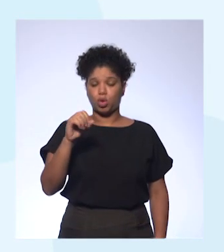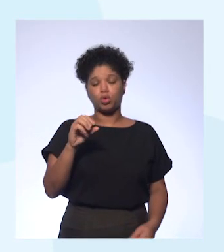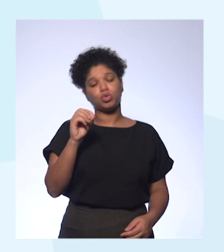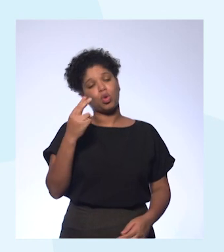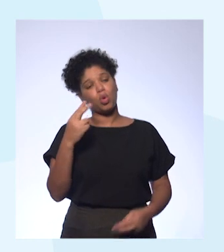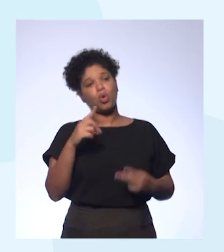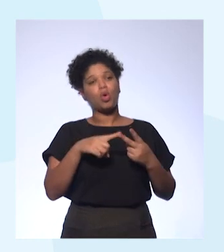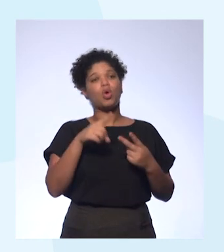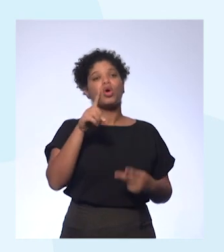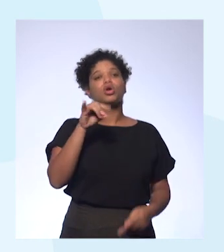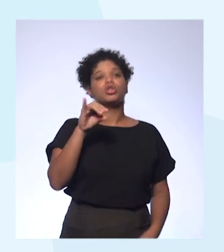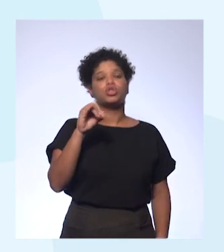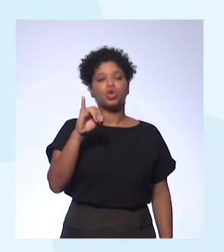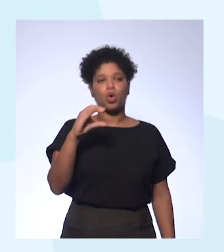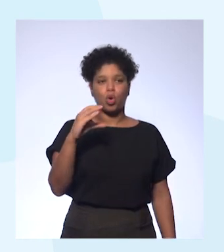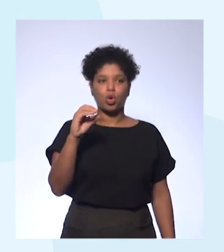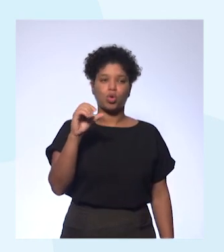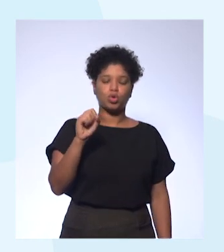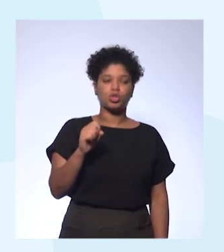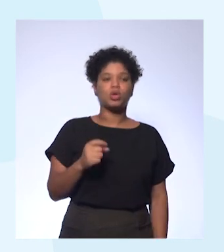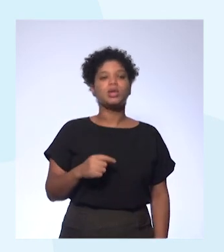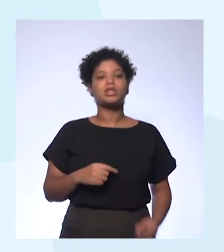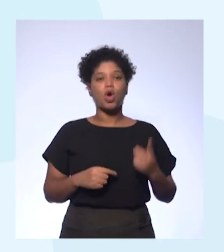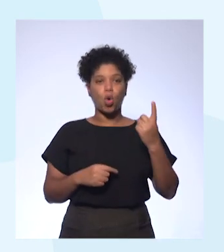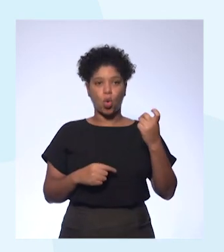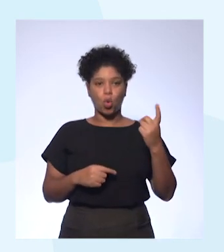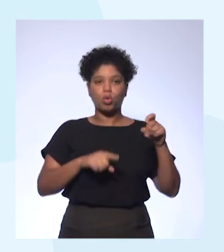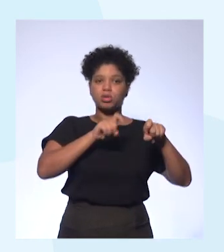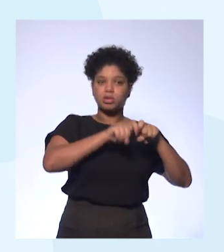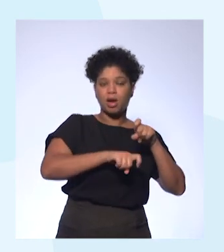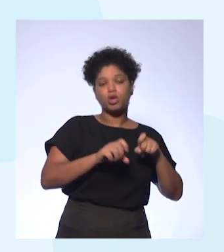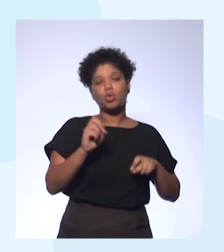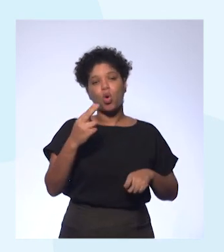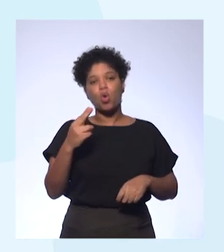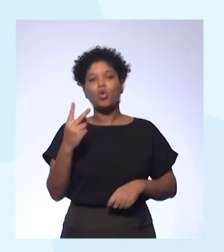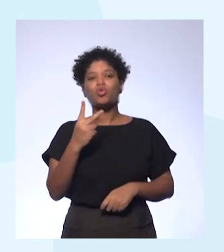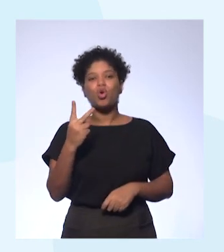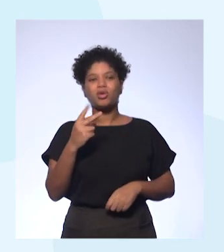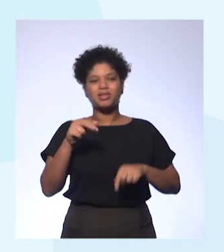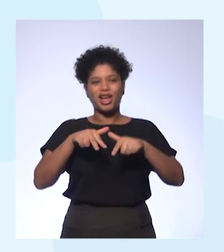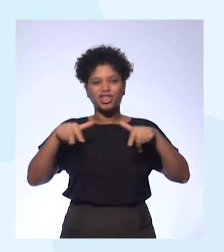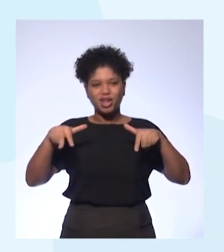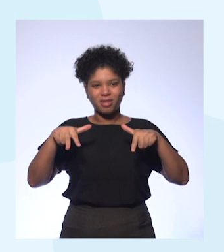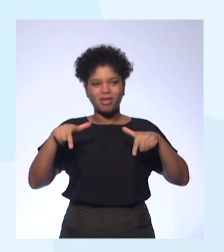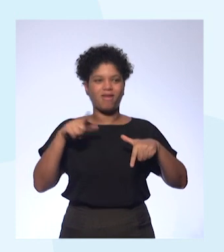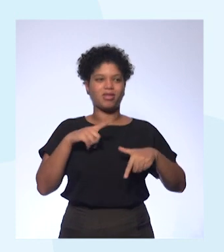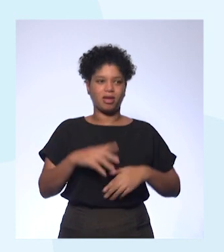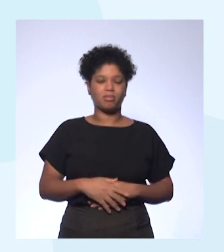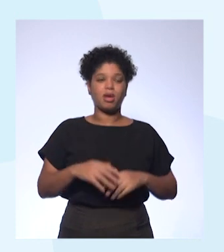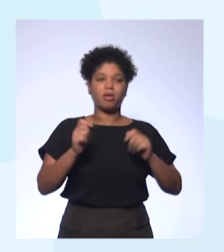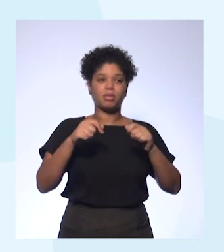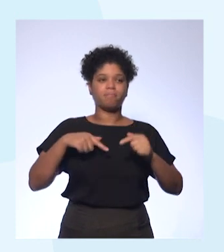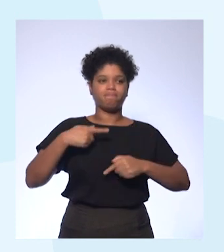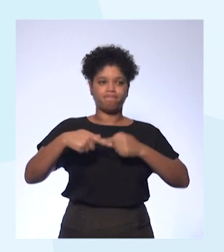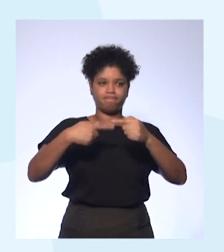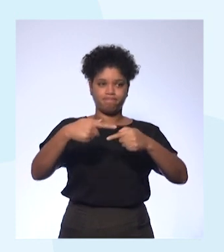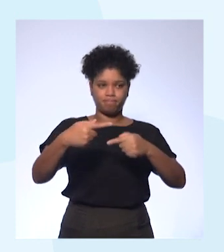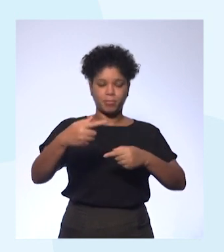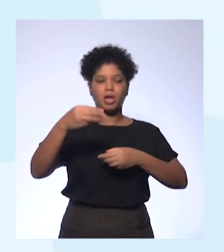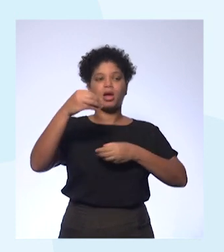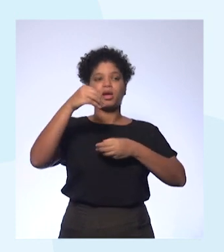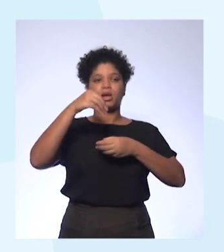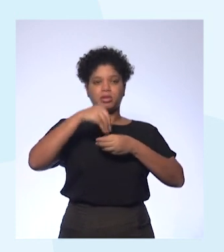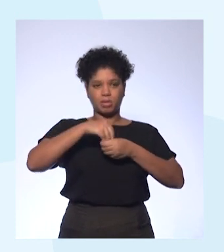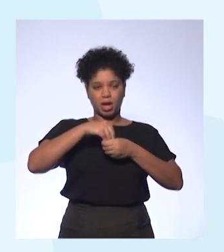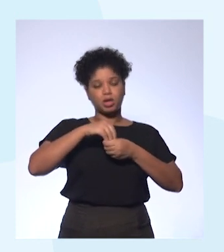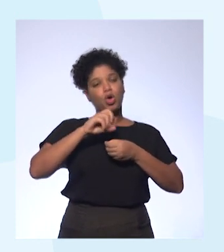dioicos, tá? Então, apresentam um ou os dois sexos. Essa fecundação ela pode ser externa, como no caso dos mexilhões,